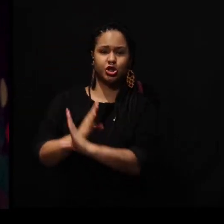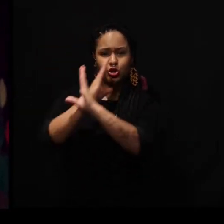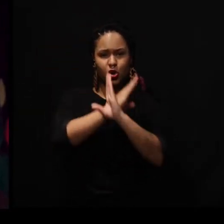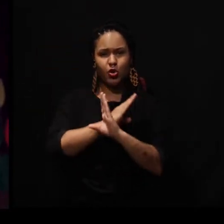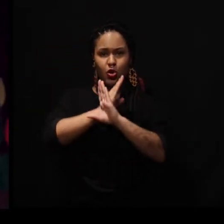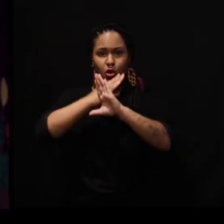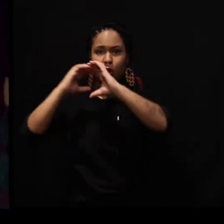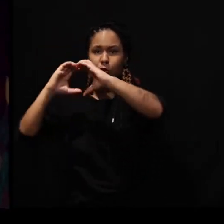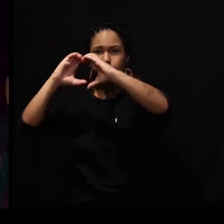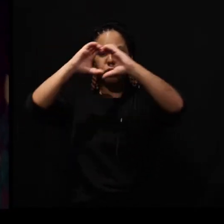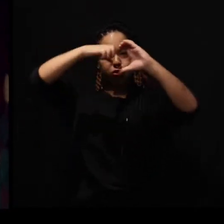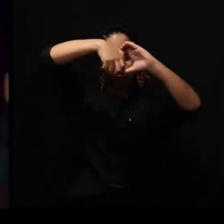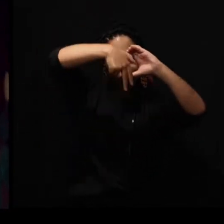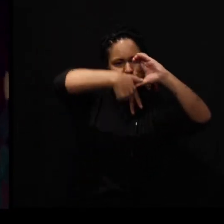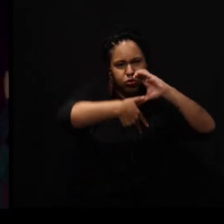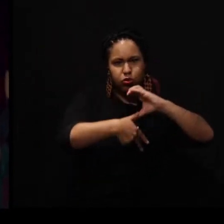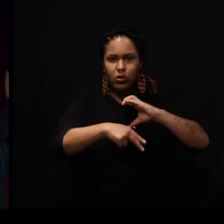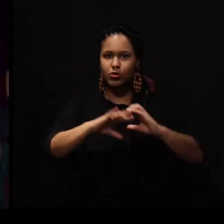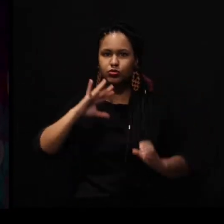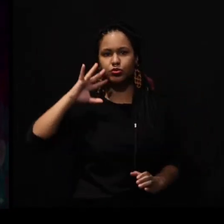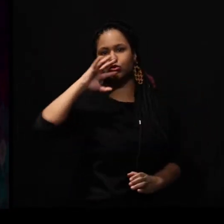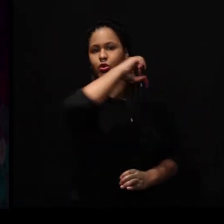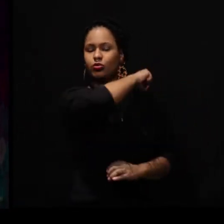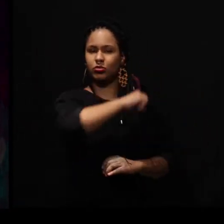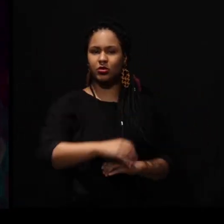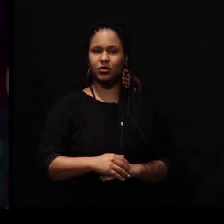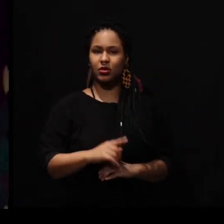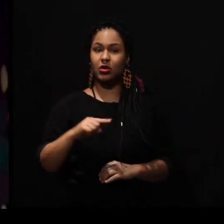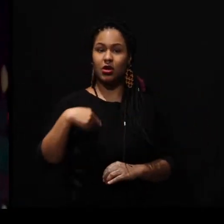zeppelin, zelando. Zum!